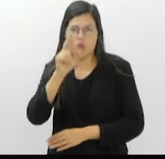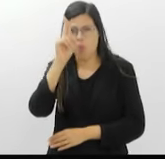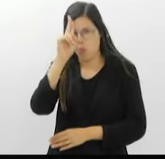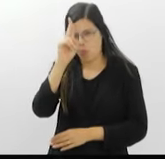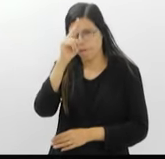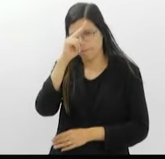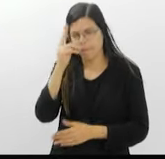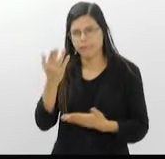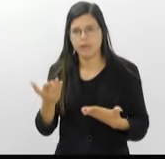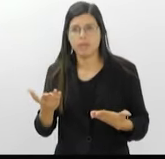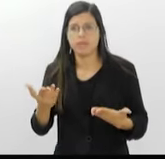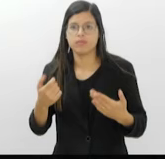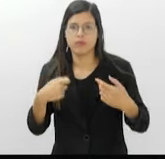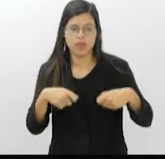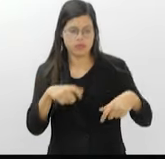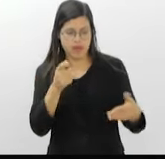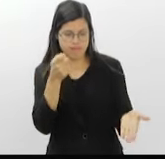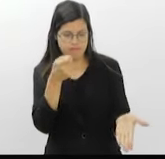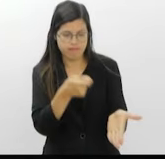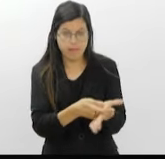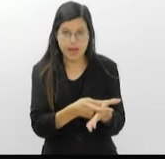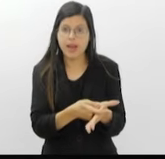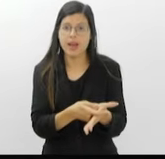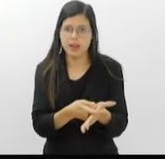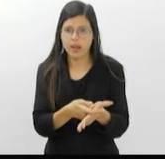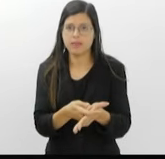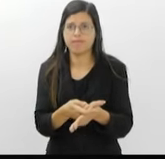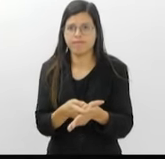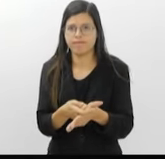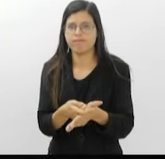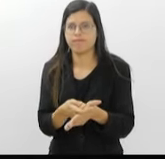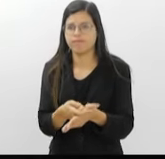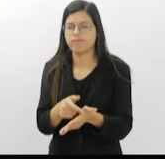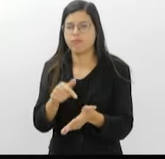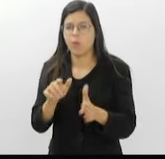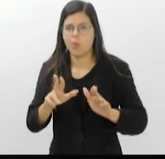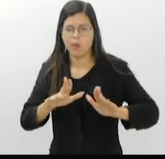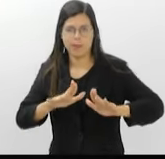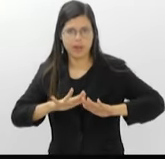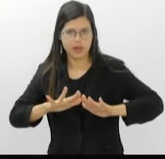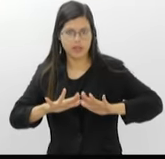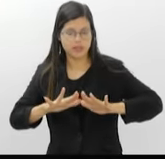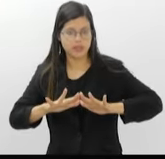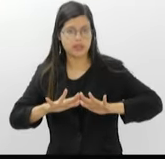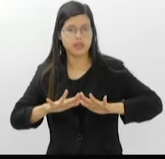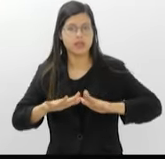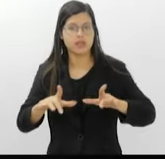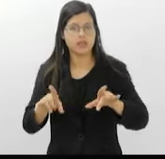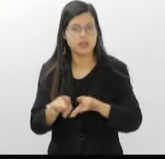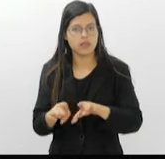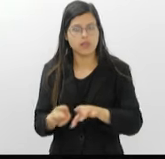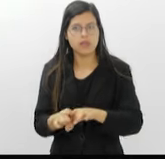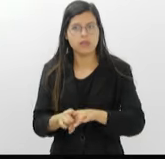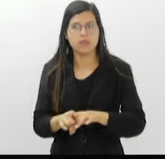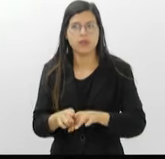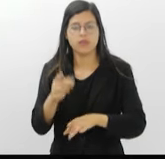alternativo, que tem que pagar uma taxa para os milicianos. E, além do mais, cito